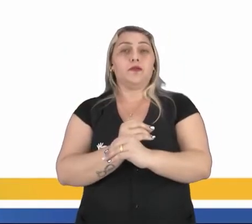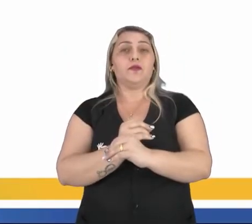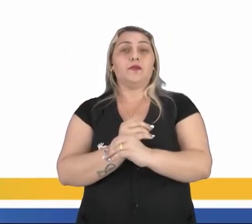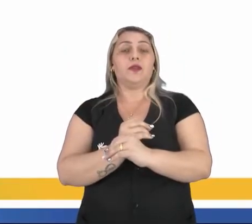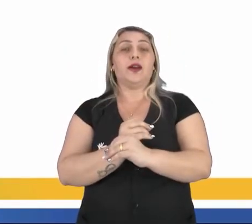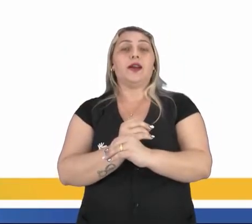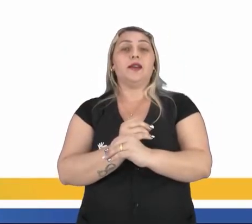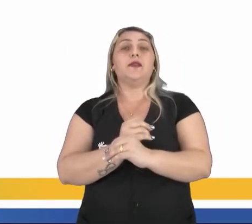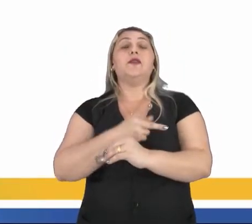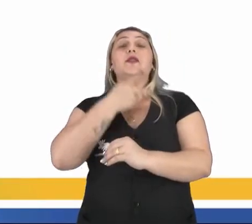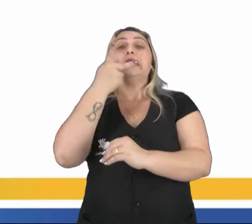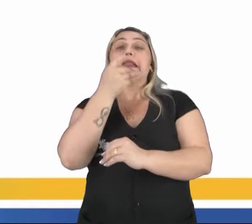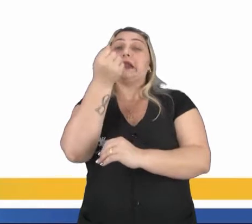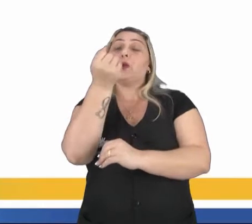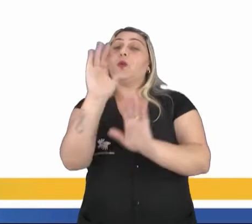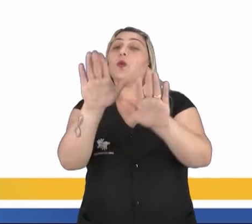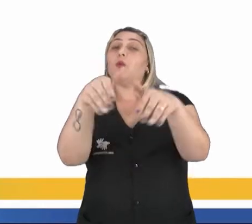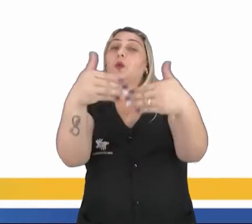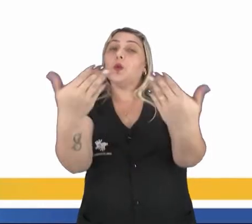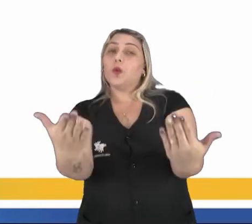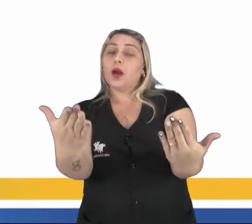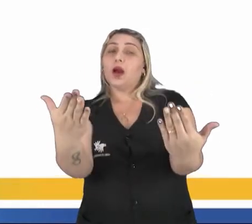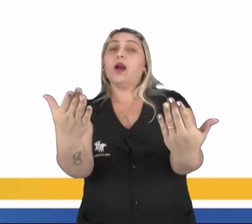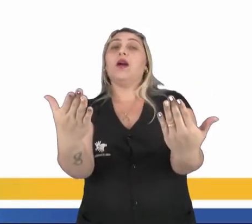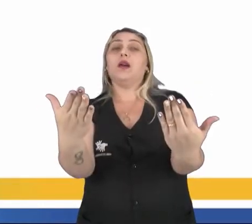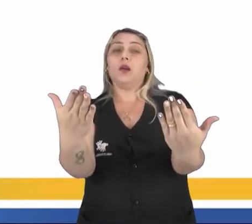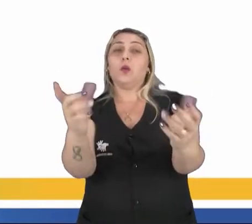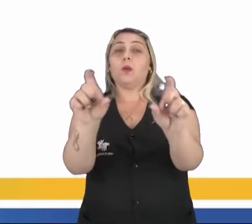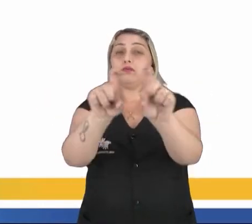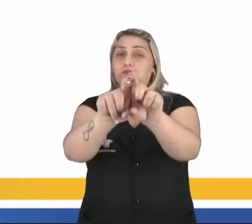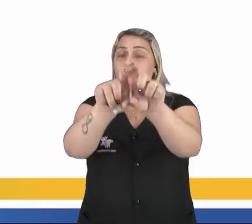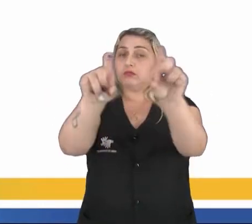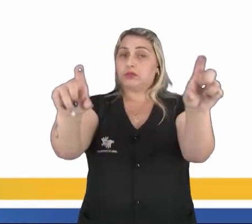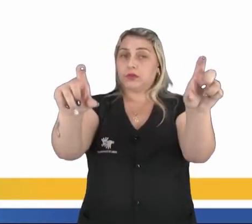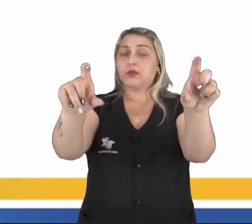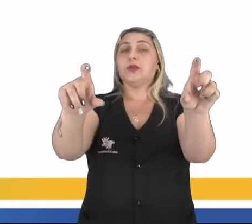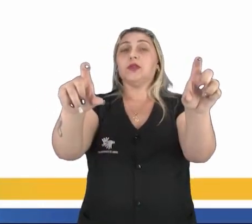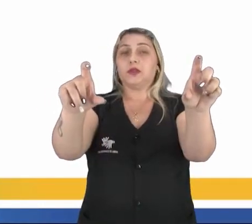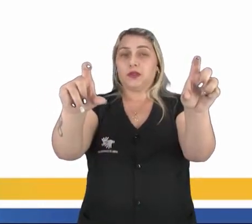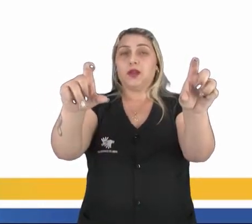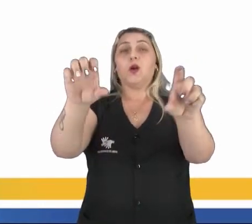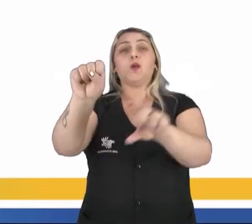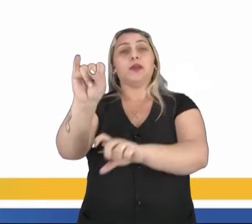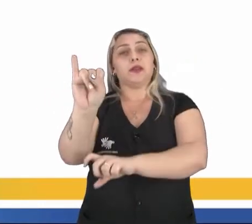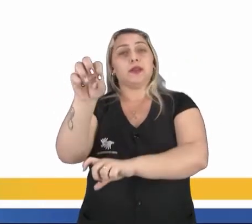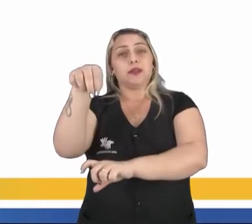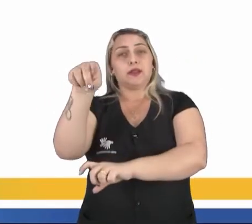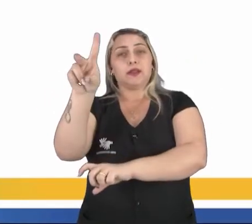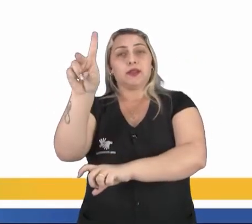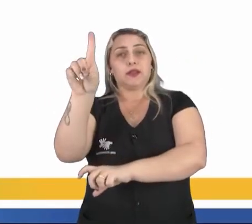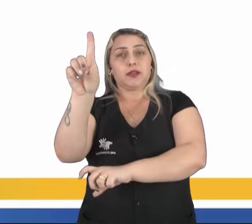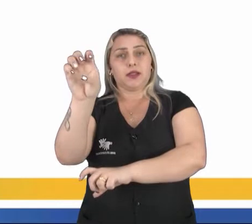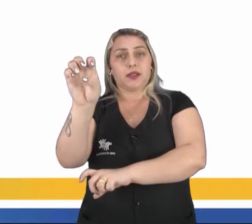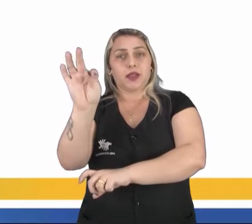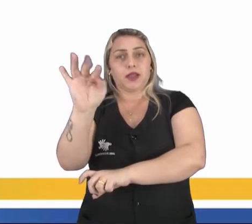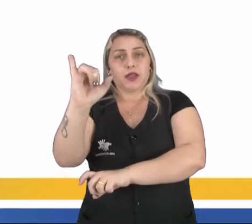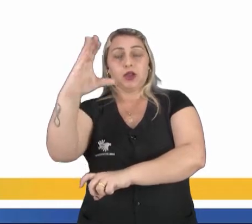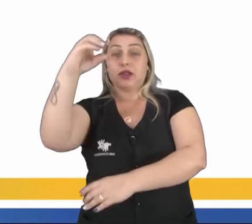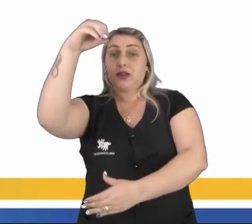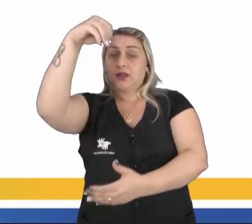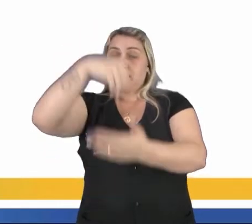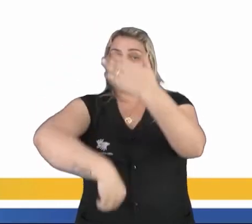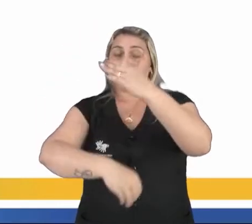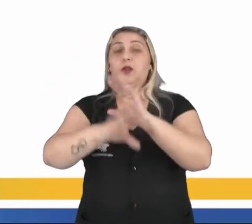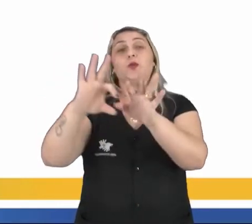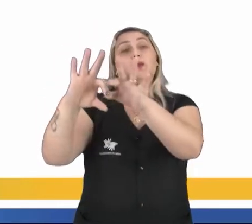determinar que tipo de coordenada, de oração coordenada sindética, ela vai desempenhar